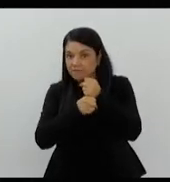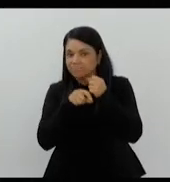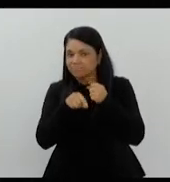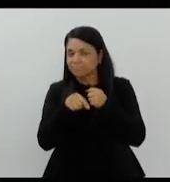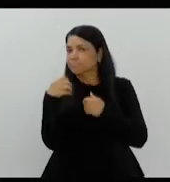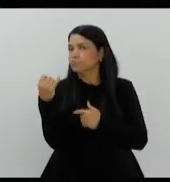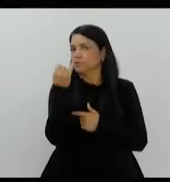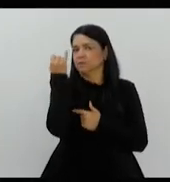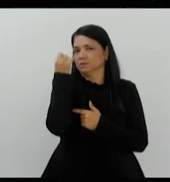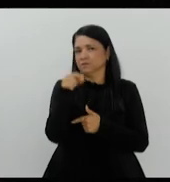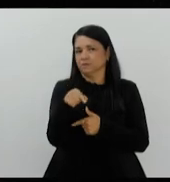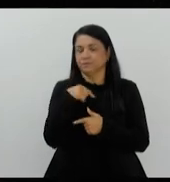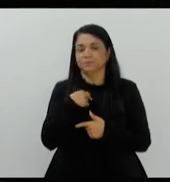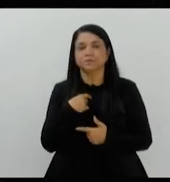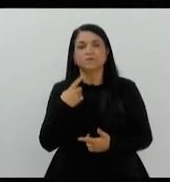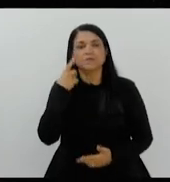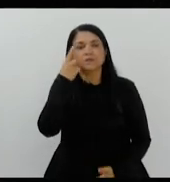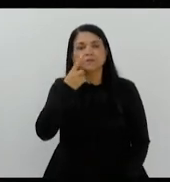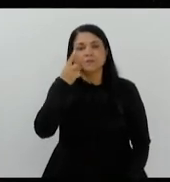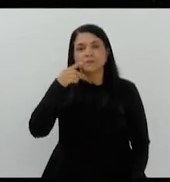Deputado Carlos Mink,